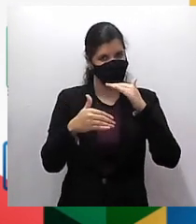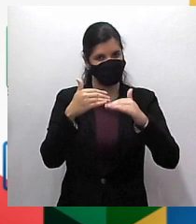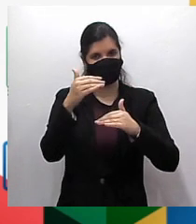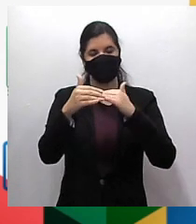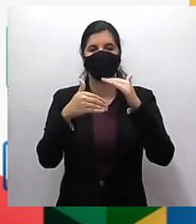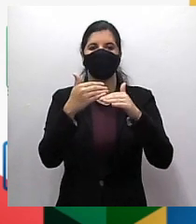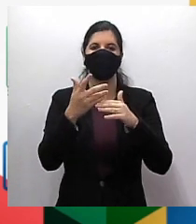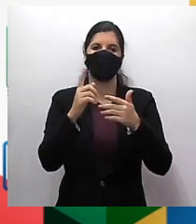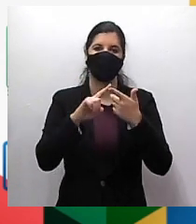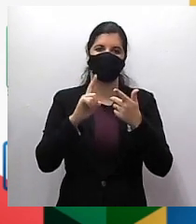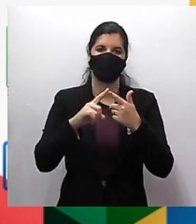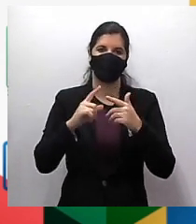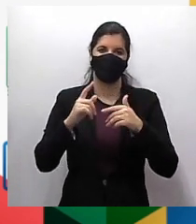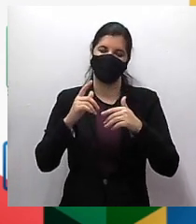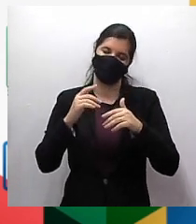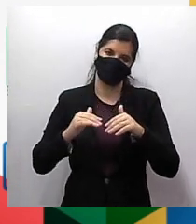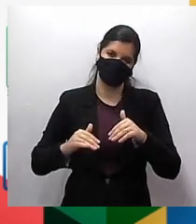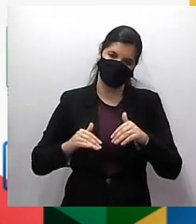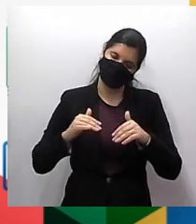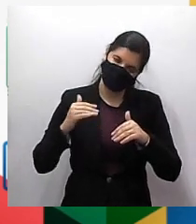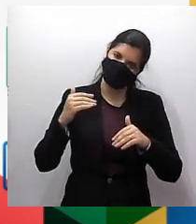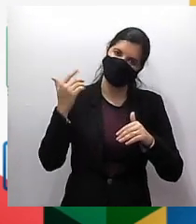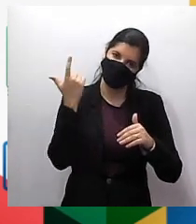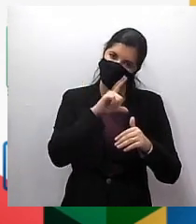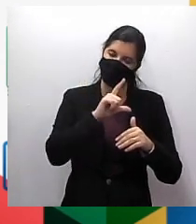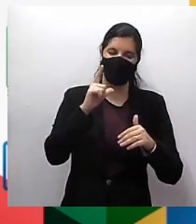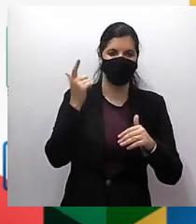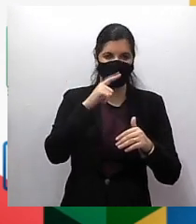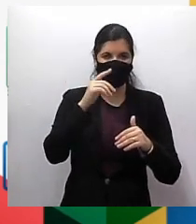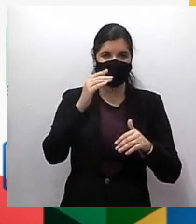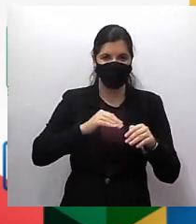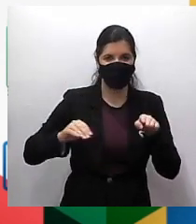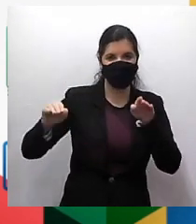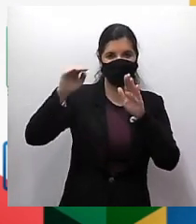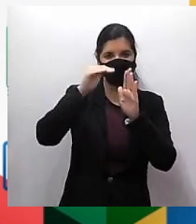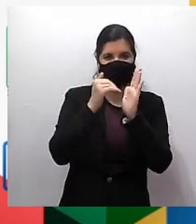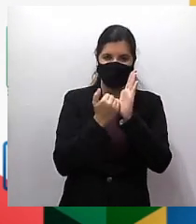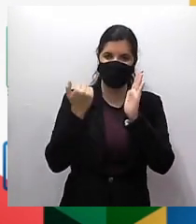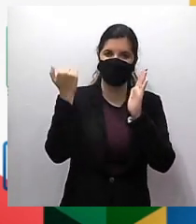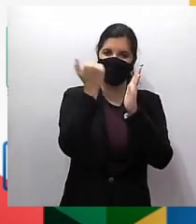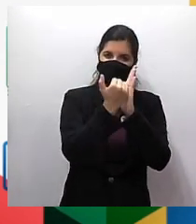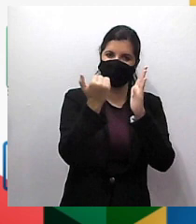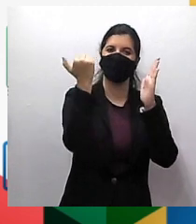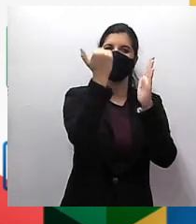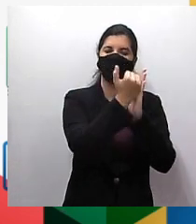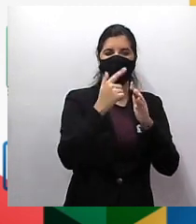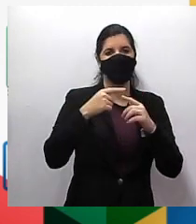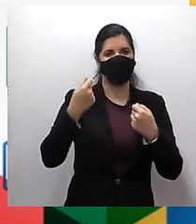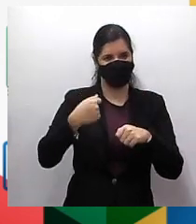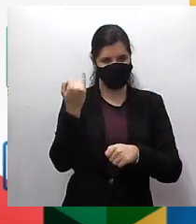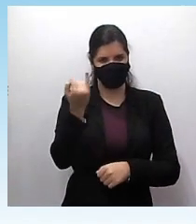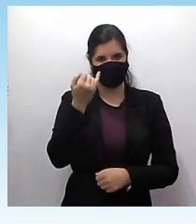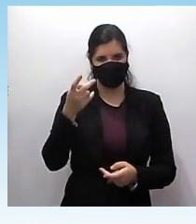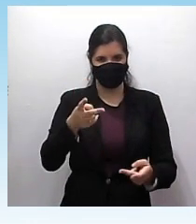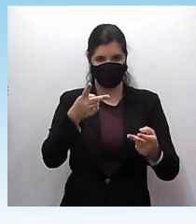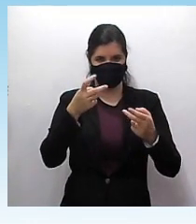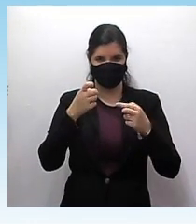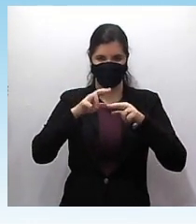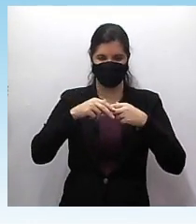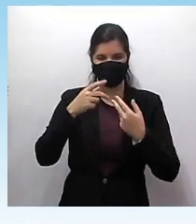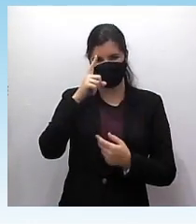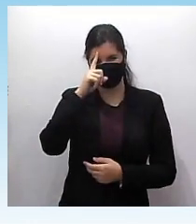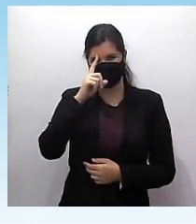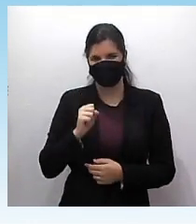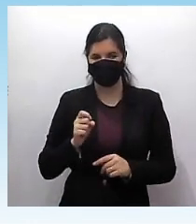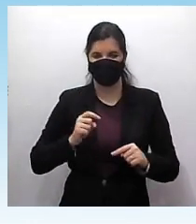desenvolvimento e o crescimento. É importante a gente ter isso com a gente, até inclusive nas nossas decisões políticas. Você perceba que é comum os políticos